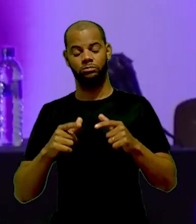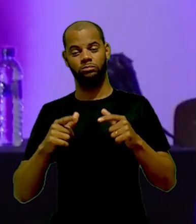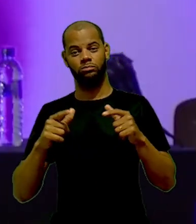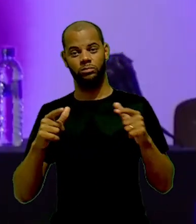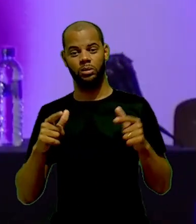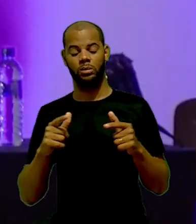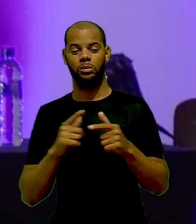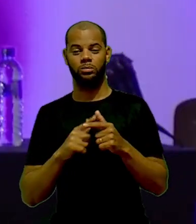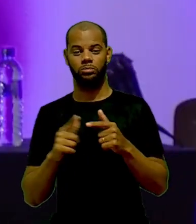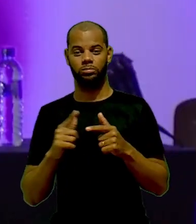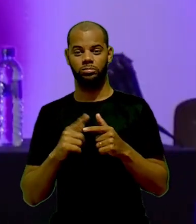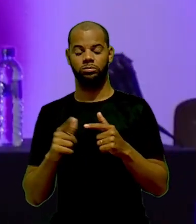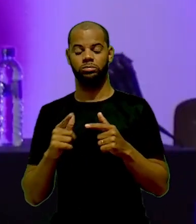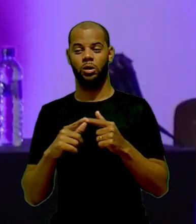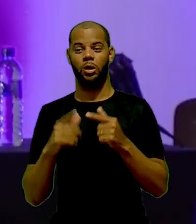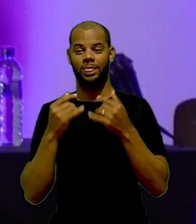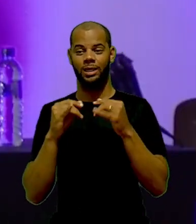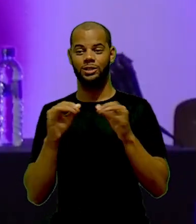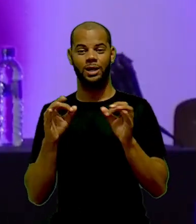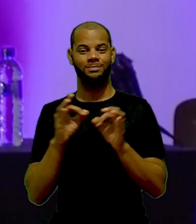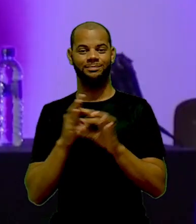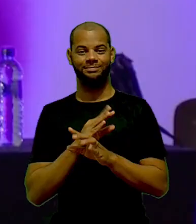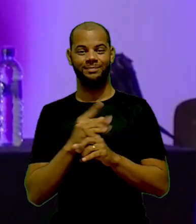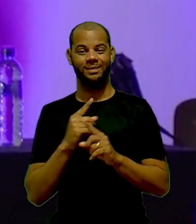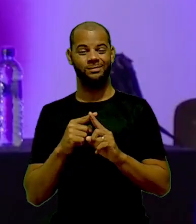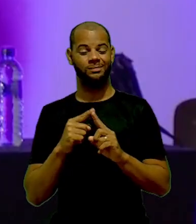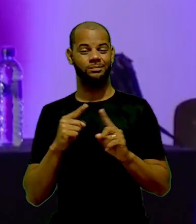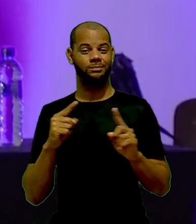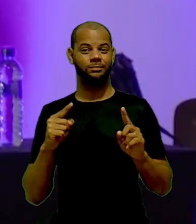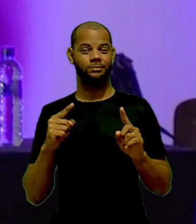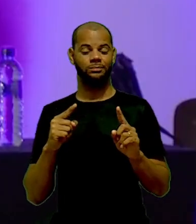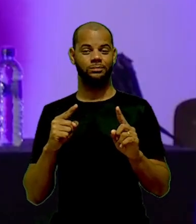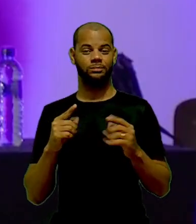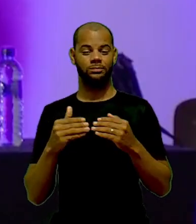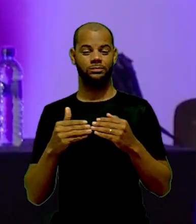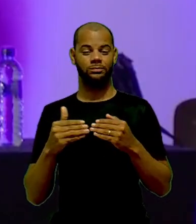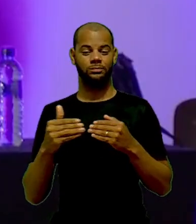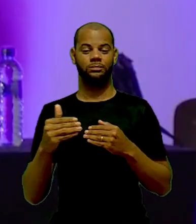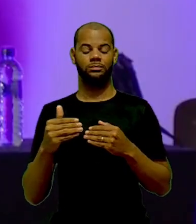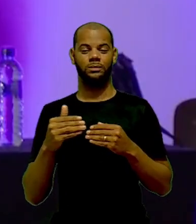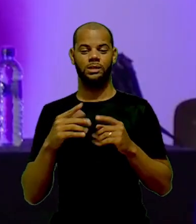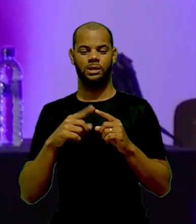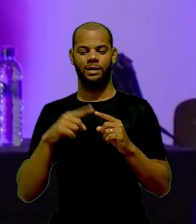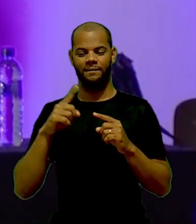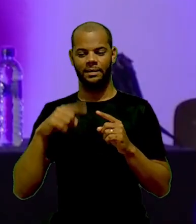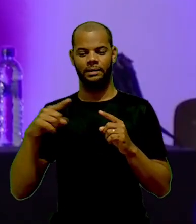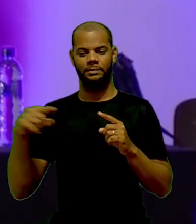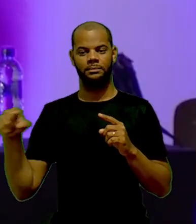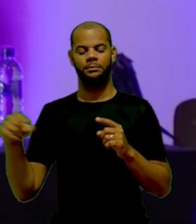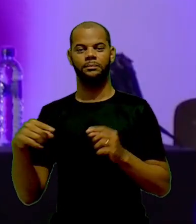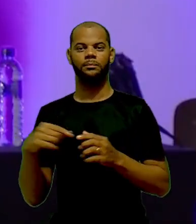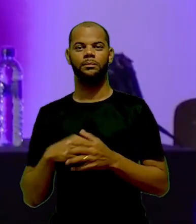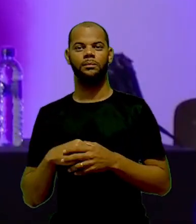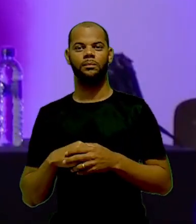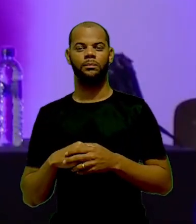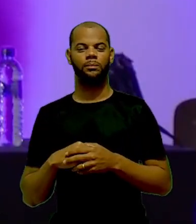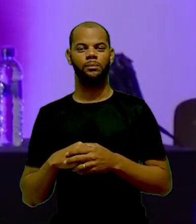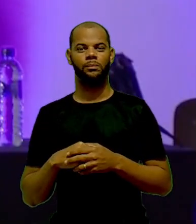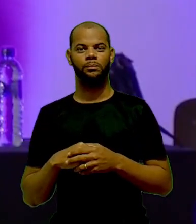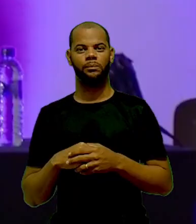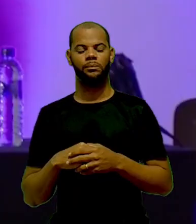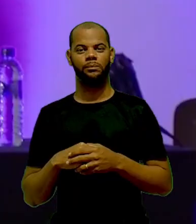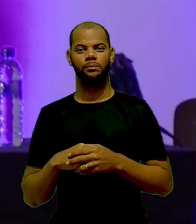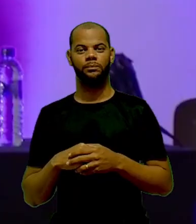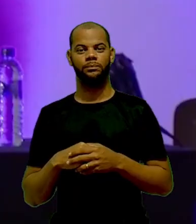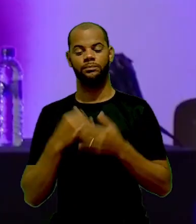o nosso problema energético, mas nós temos que resolver esse problema da variabilidade. E como a energia